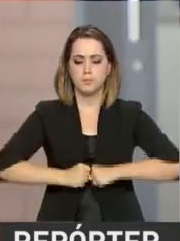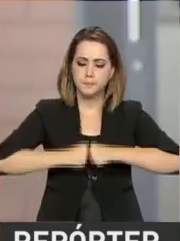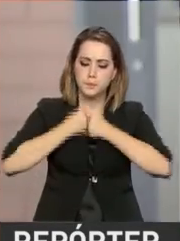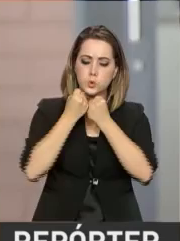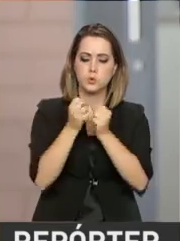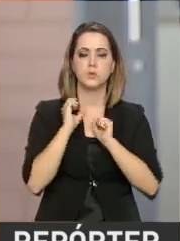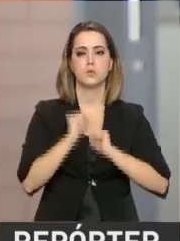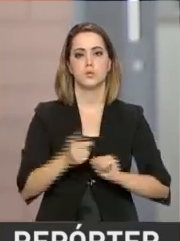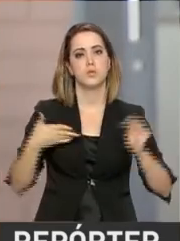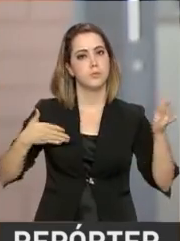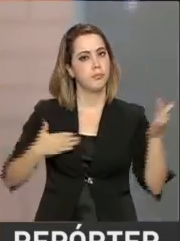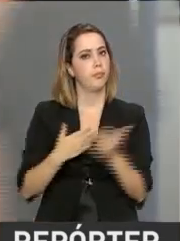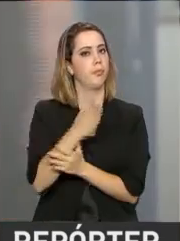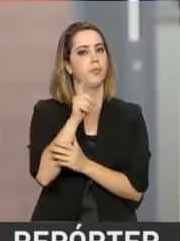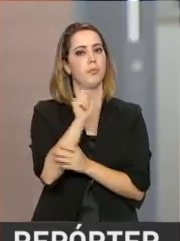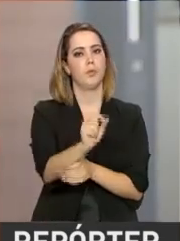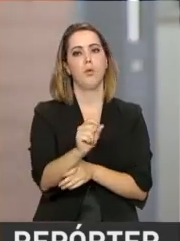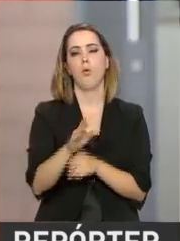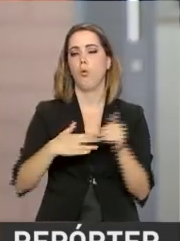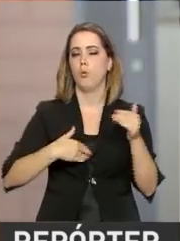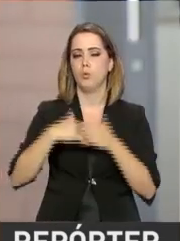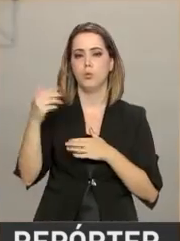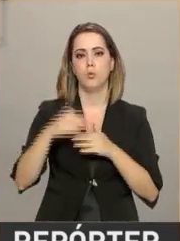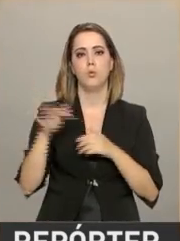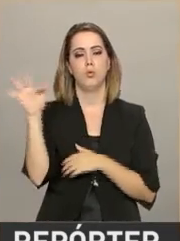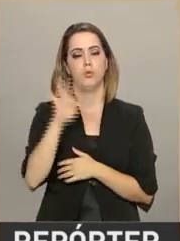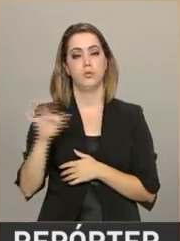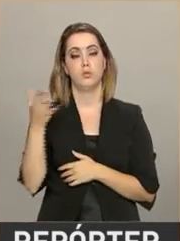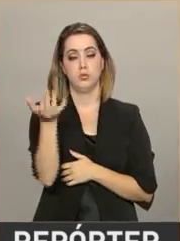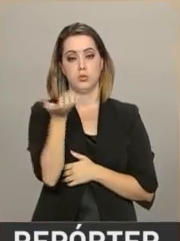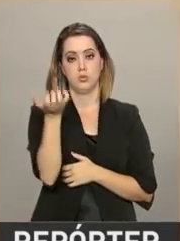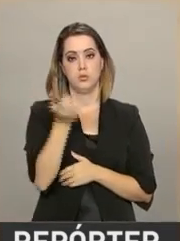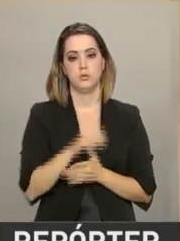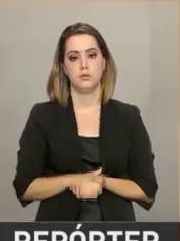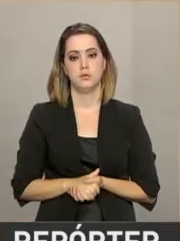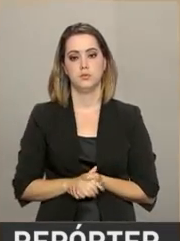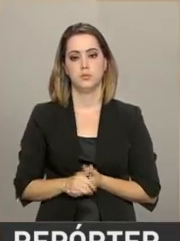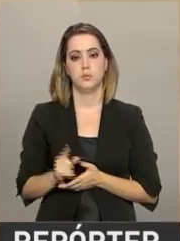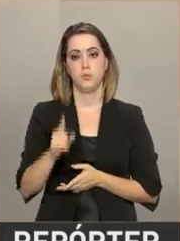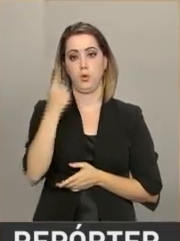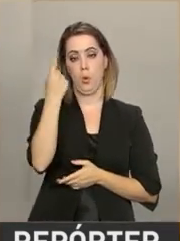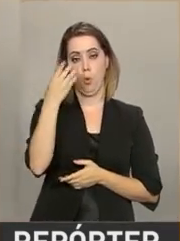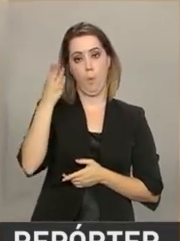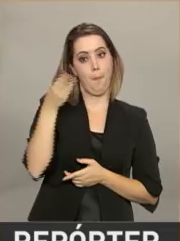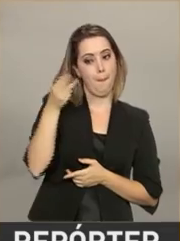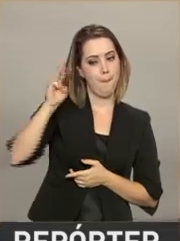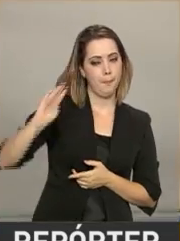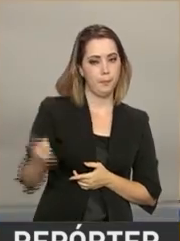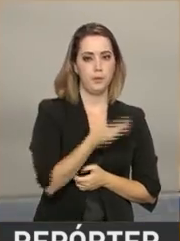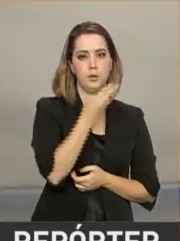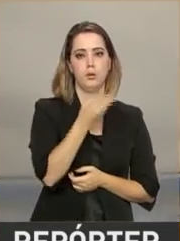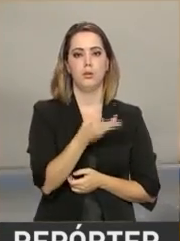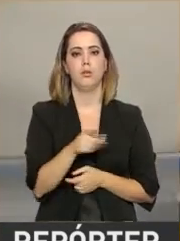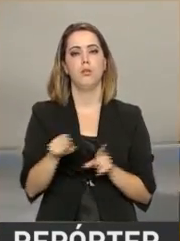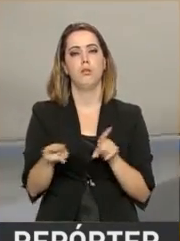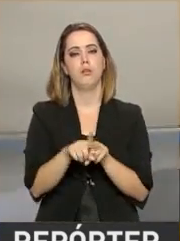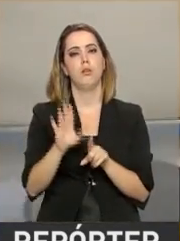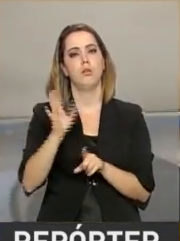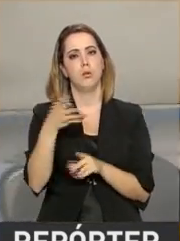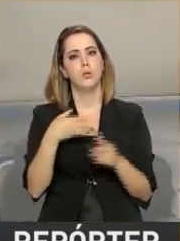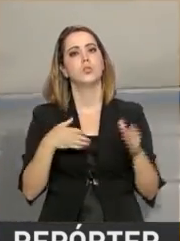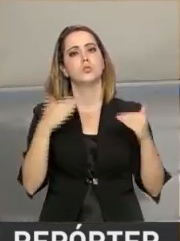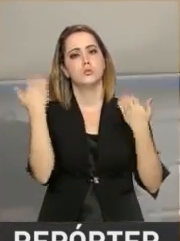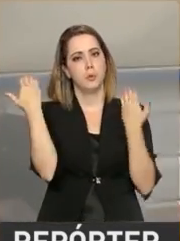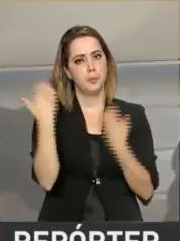alcançá lo independente da faculdade que você queira um milhão e duzentos mil alunos fizeram a prova do enem em todo